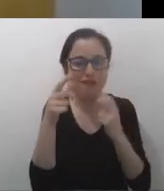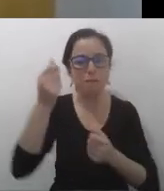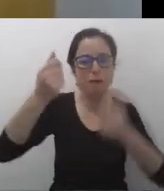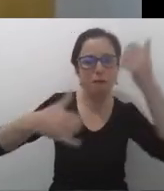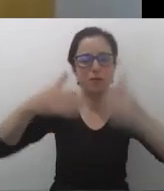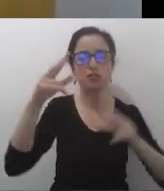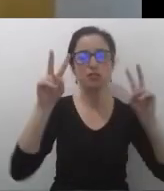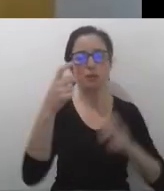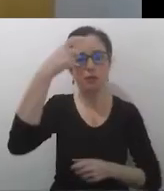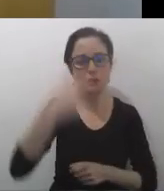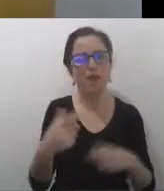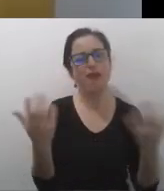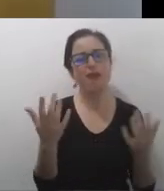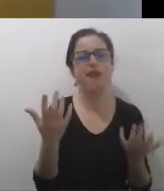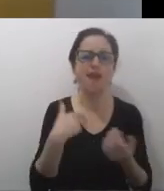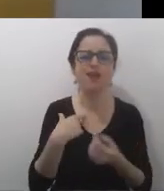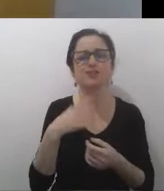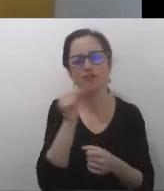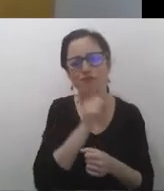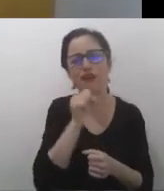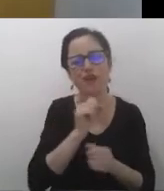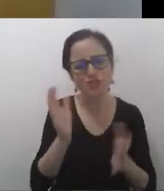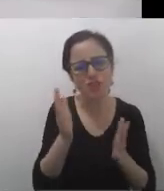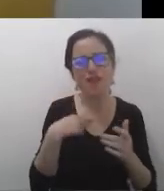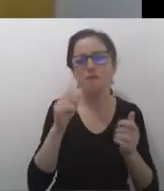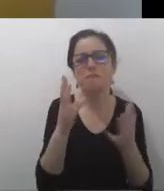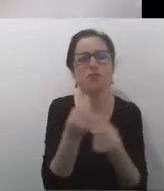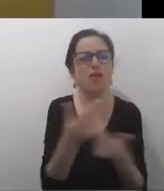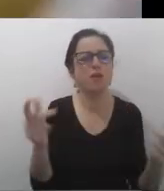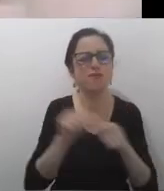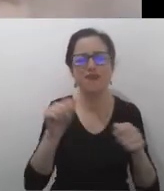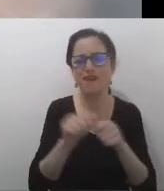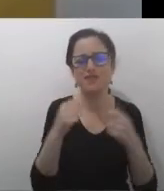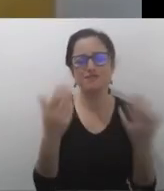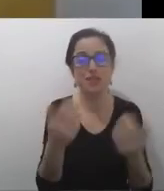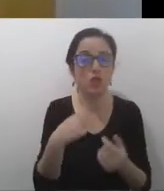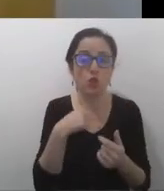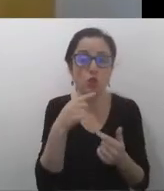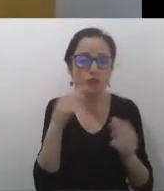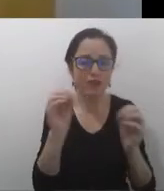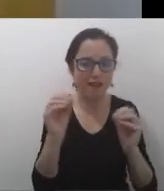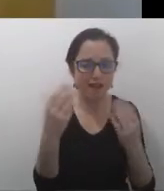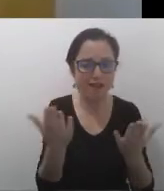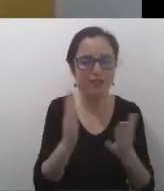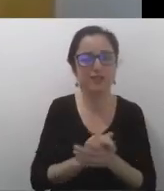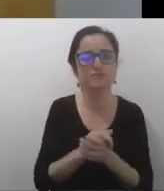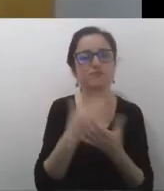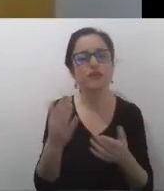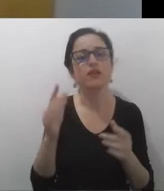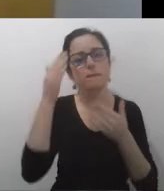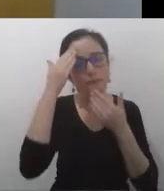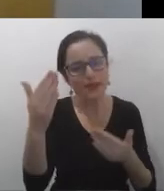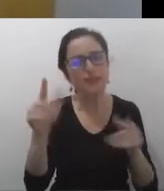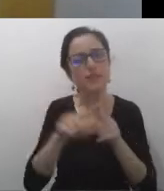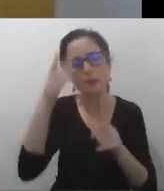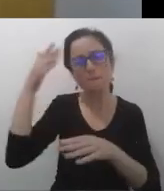graça com essa apresentação, é que a gente, quanto mais velha fica, mais coisa faz, é isso, não tem a menor, enfim. E,